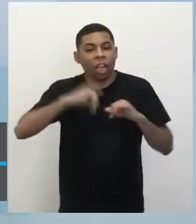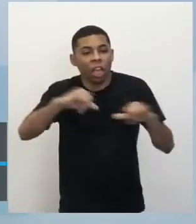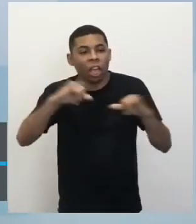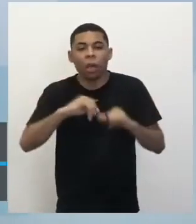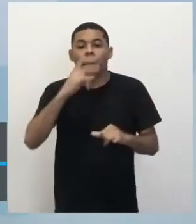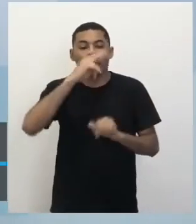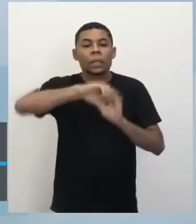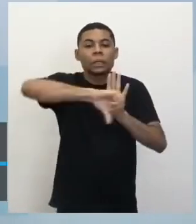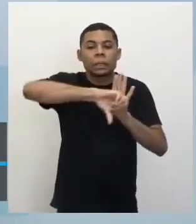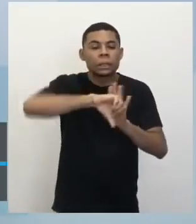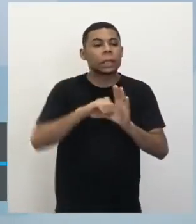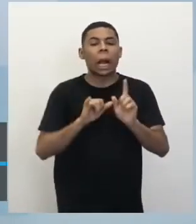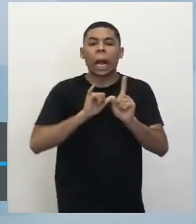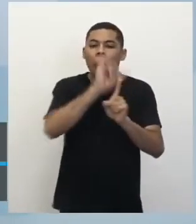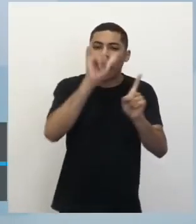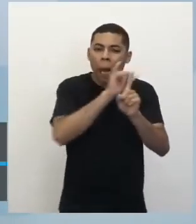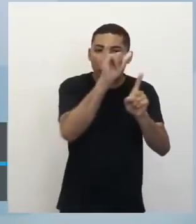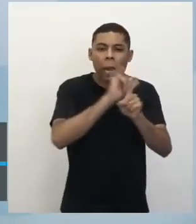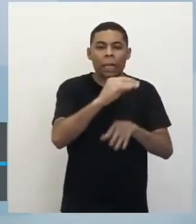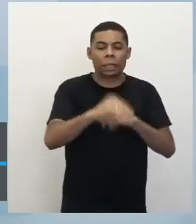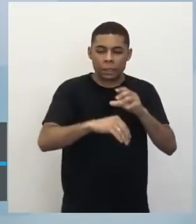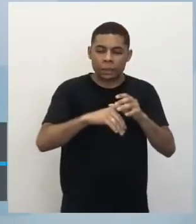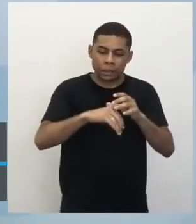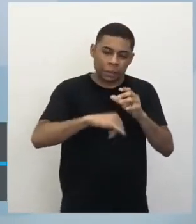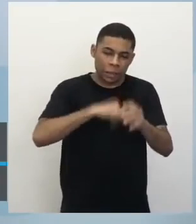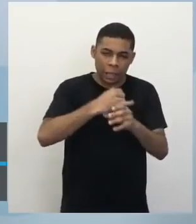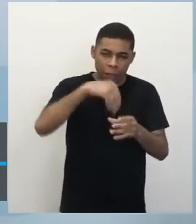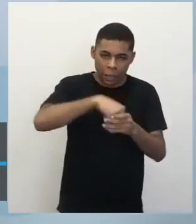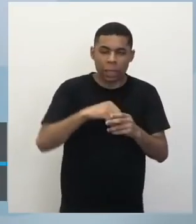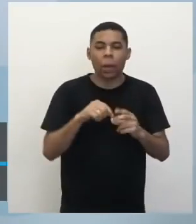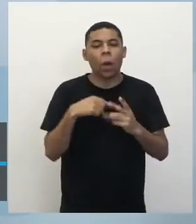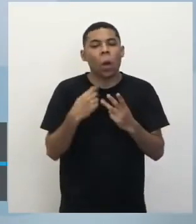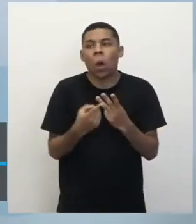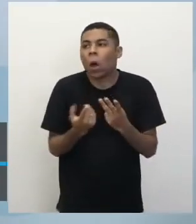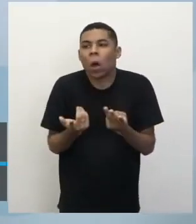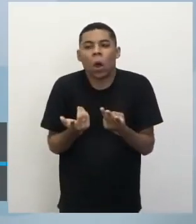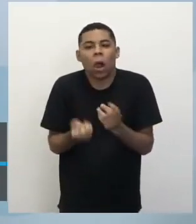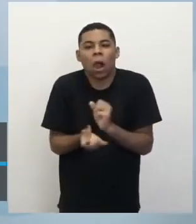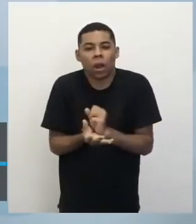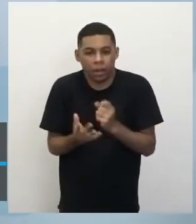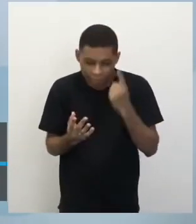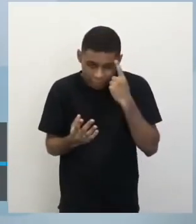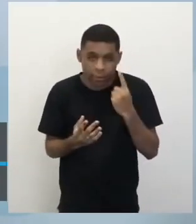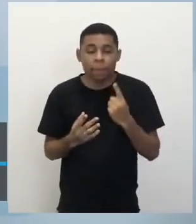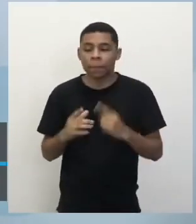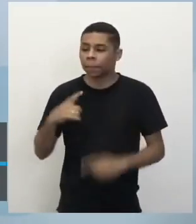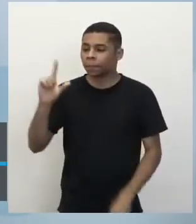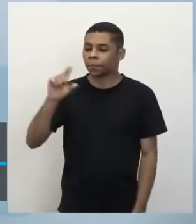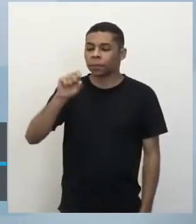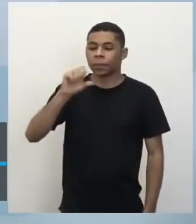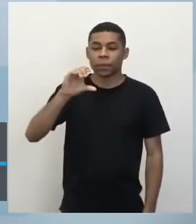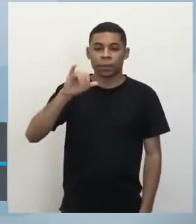fazendo cyberbullying ou golpes. E a aluna Iana, muito interessante o comentário dela, da